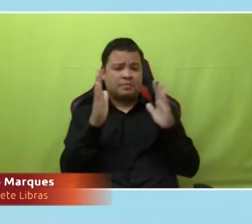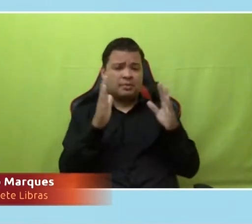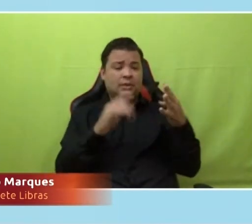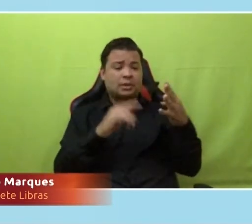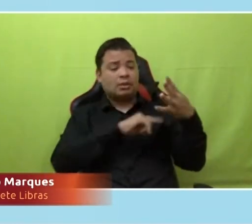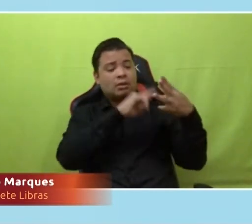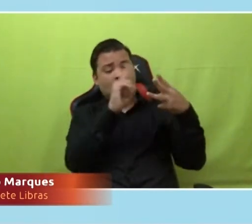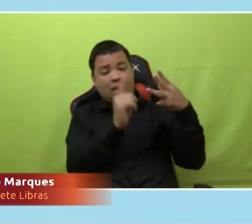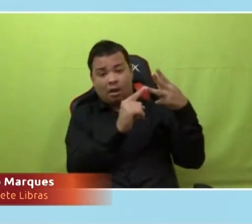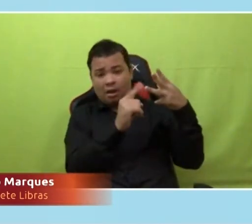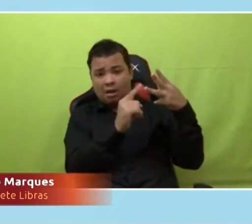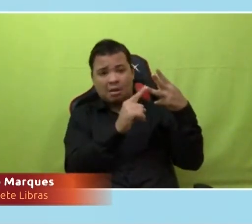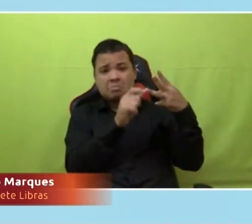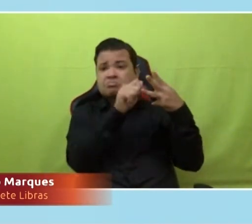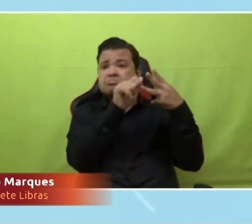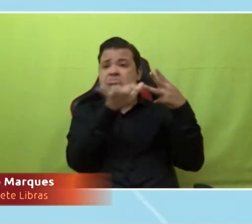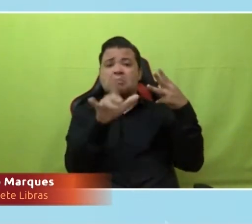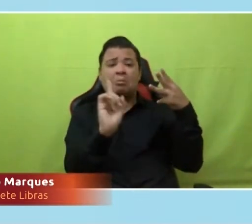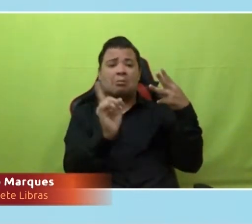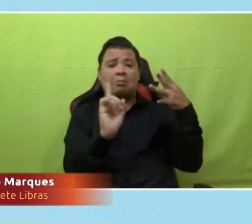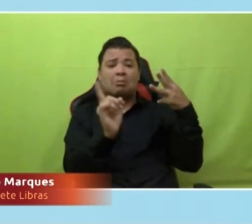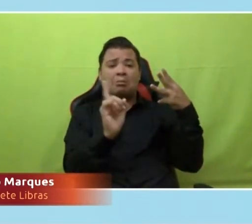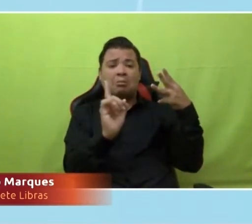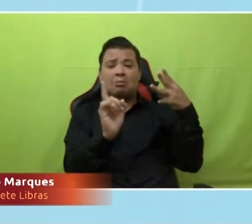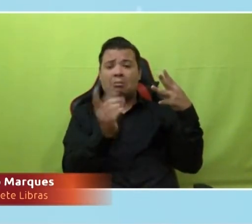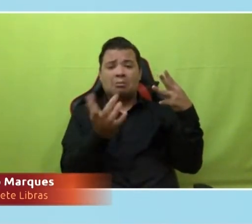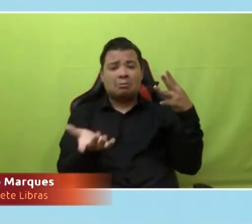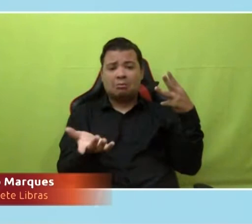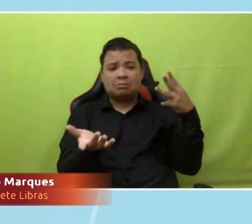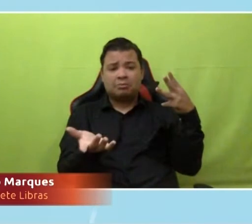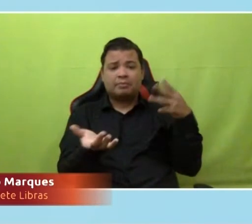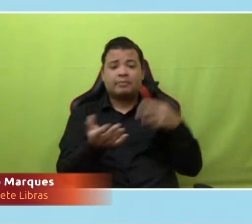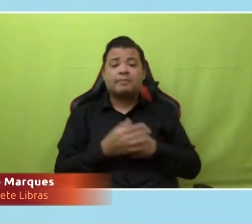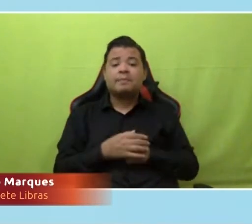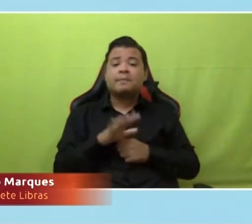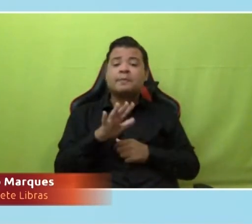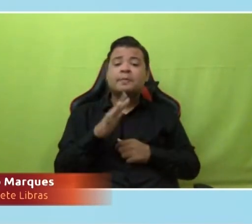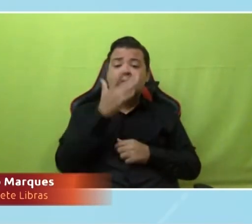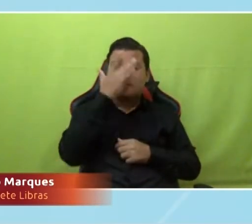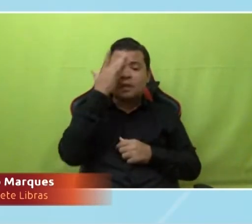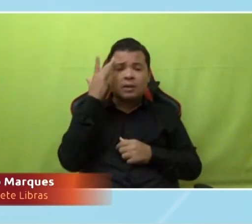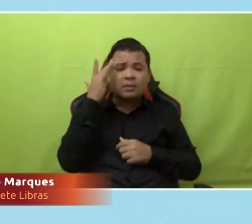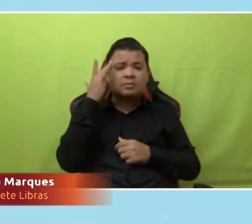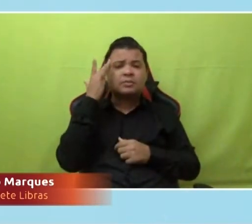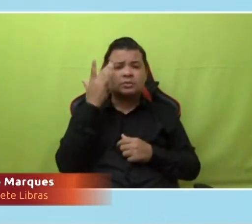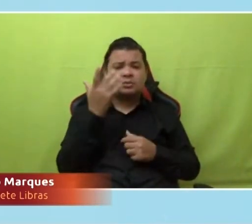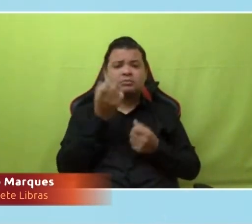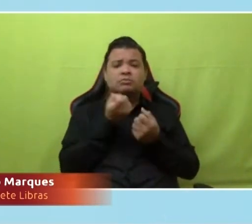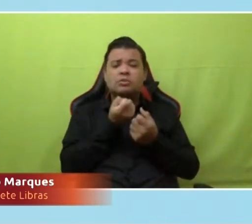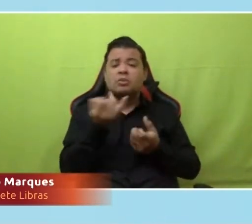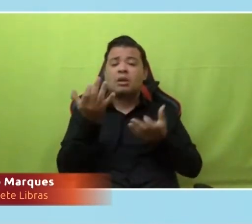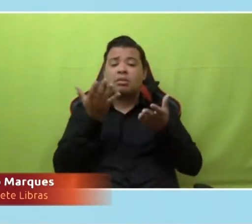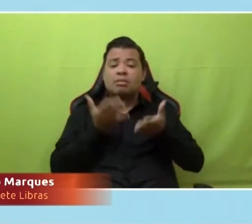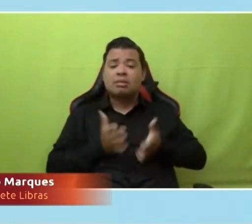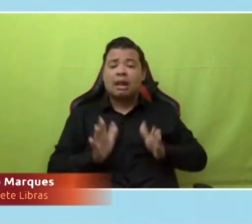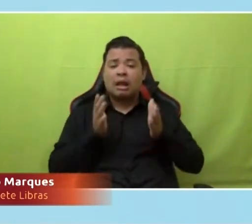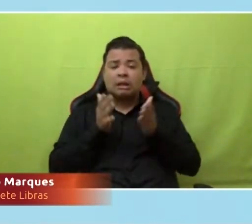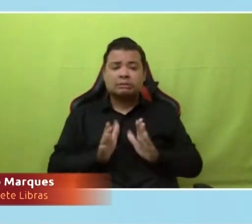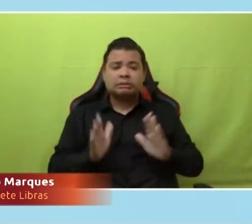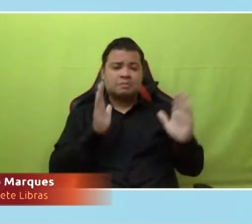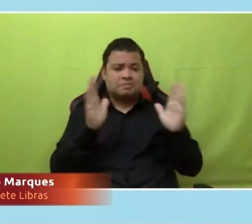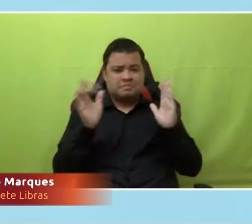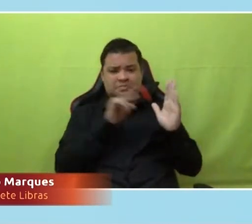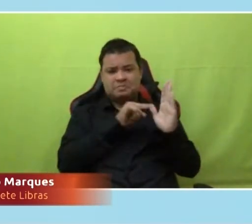circulou. Se eu tomar por base a quantidade de pessoas que nasceram em todo esse período, nenhuma delas